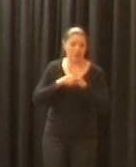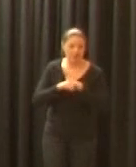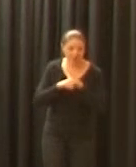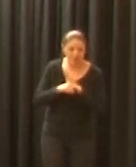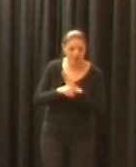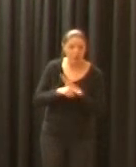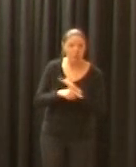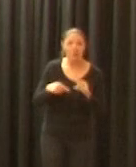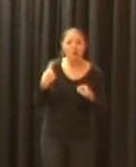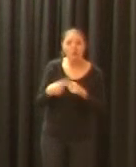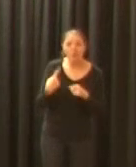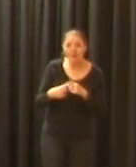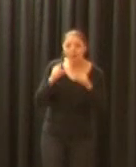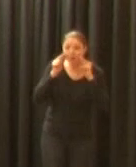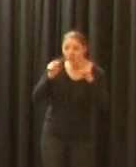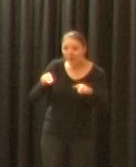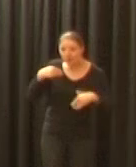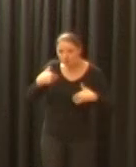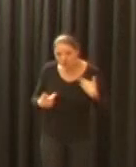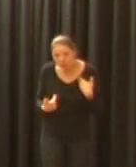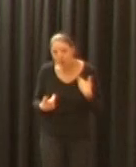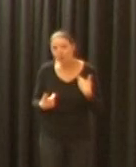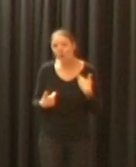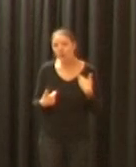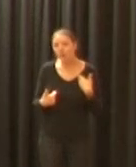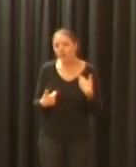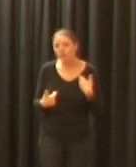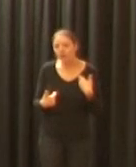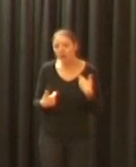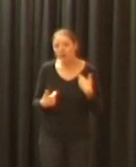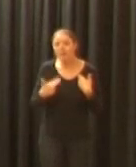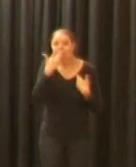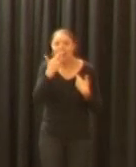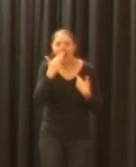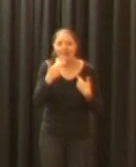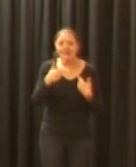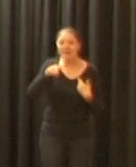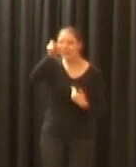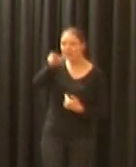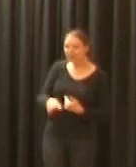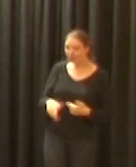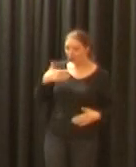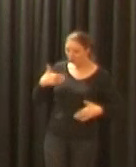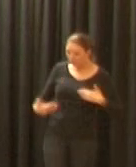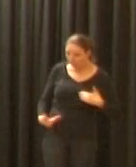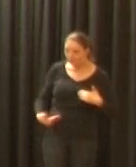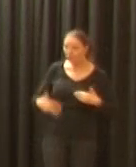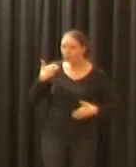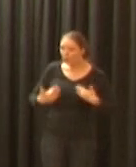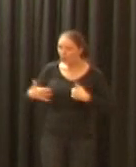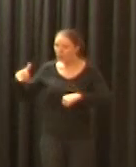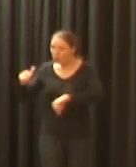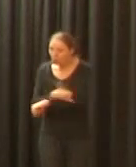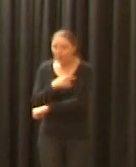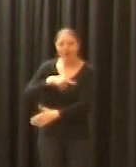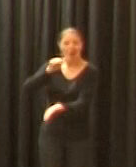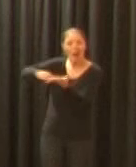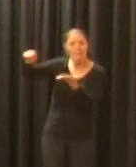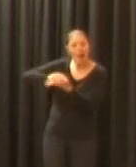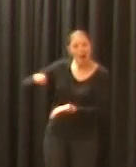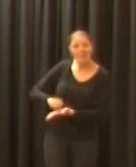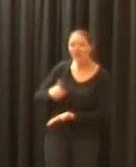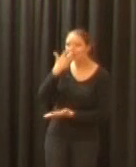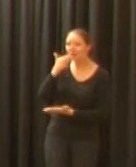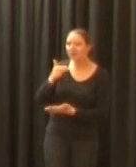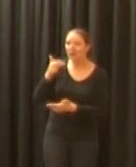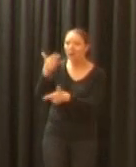Monteiro Xuxão, na verdade, ele implica o apagamento do debate do corpo. ao mesmo tempo que também